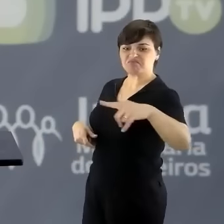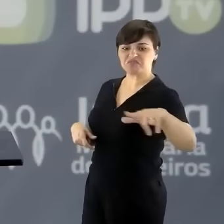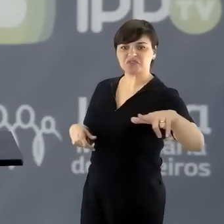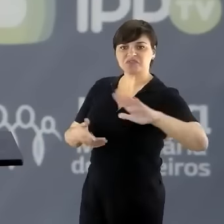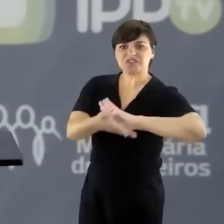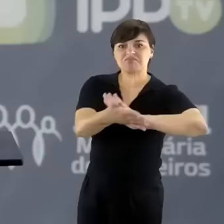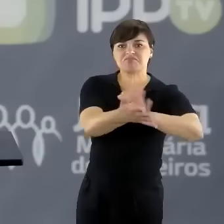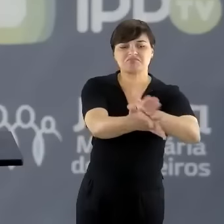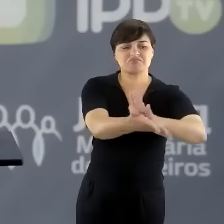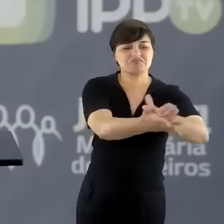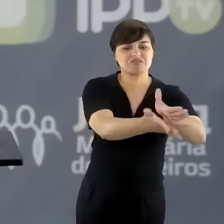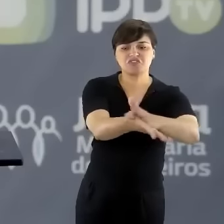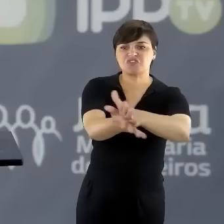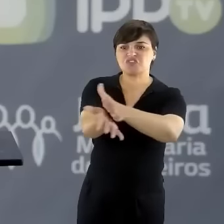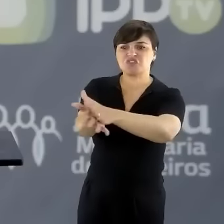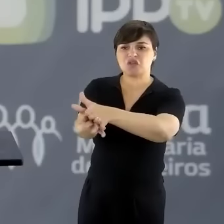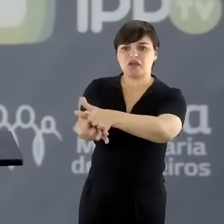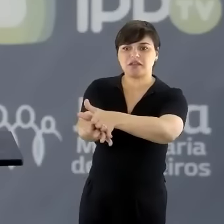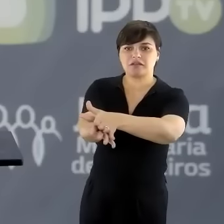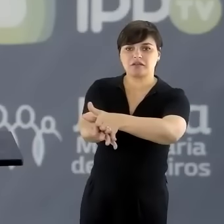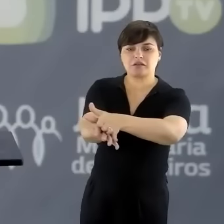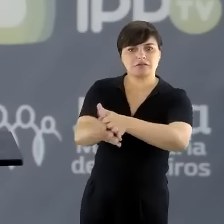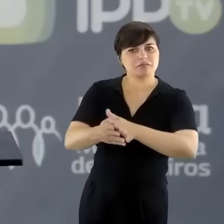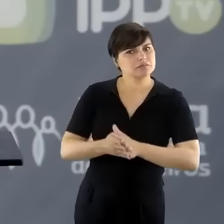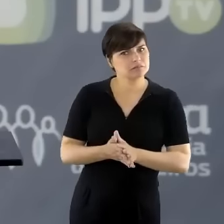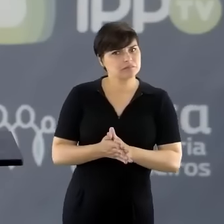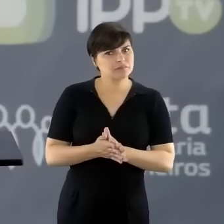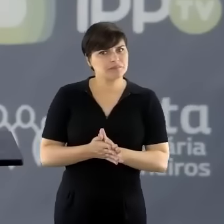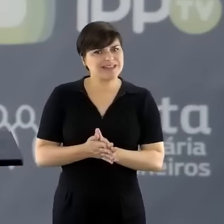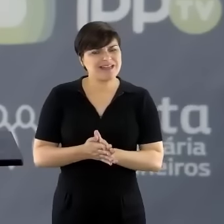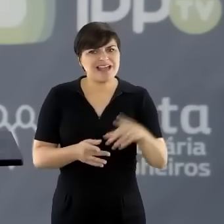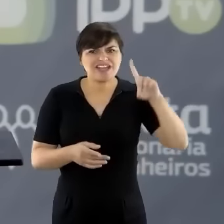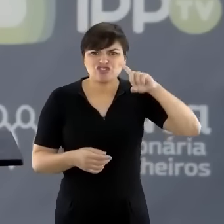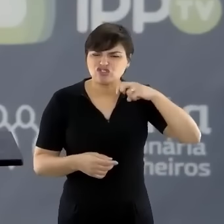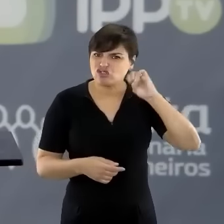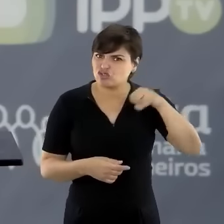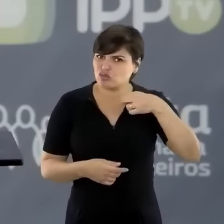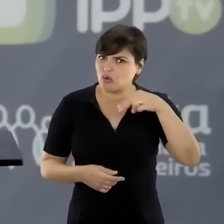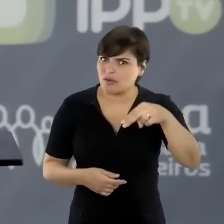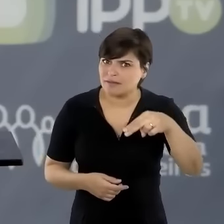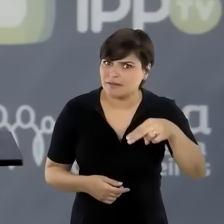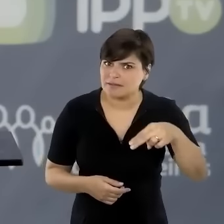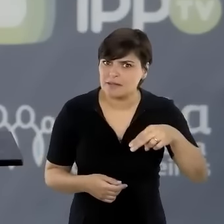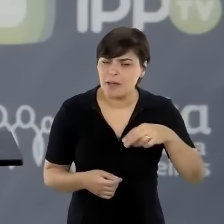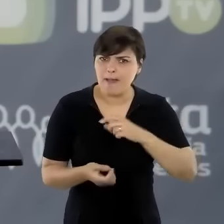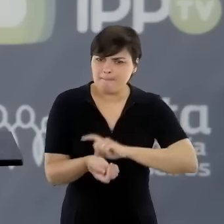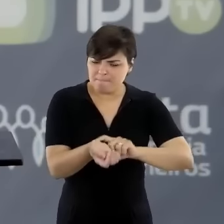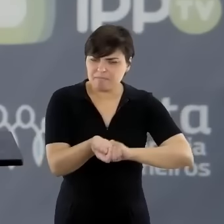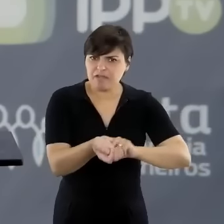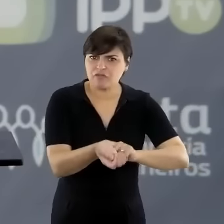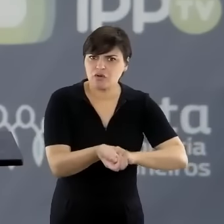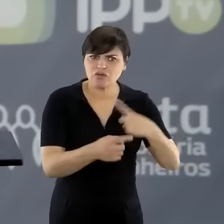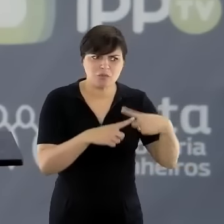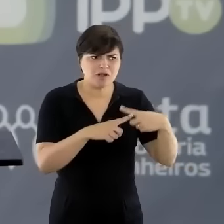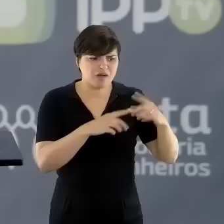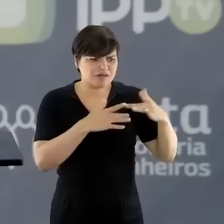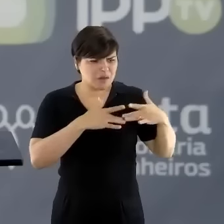irado por causa da compaixão de Deus ele não pode entender que Deus é capaz de amar os meus os